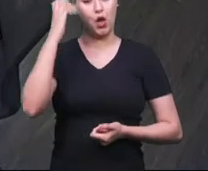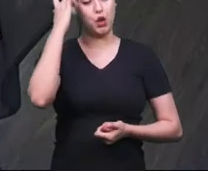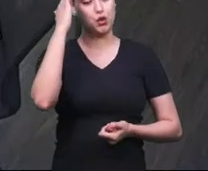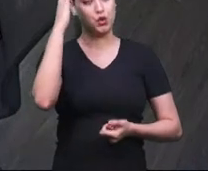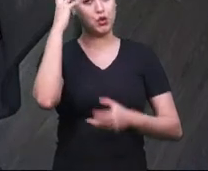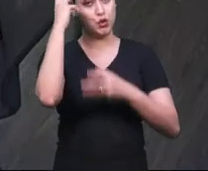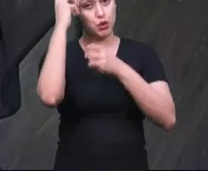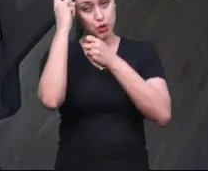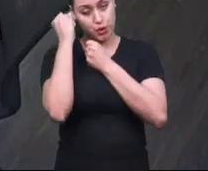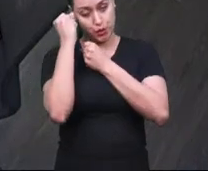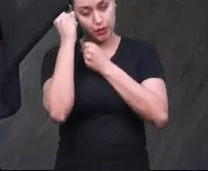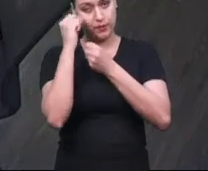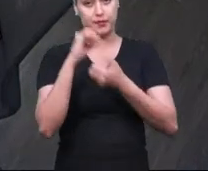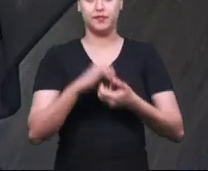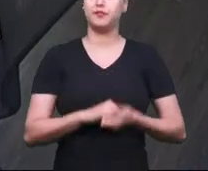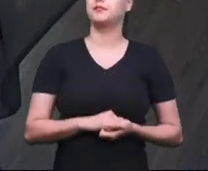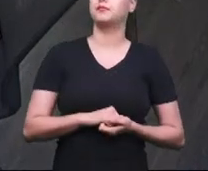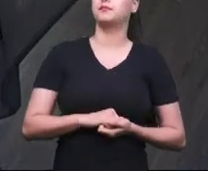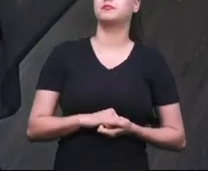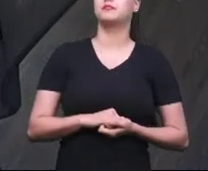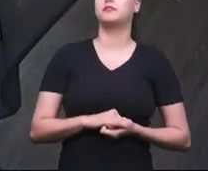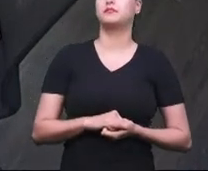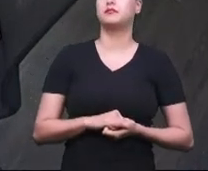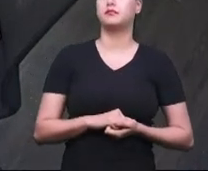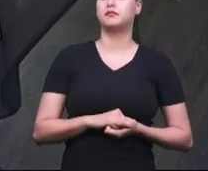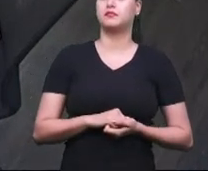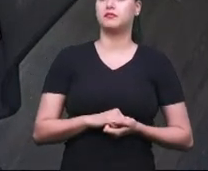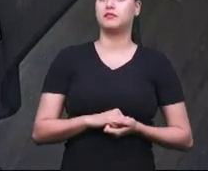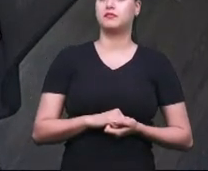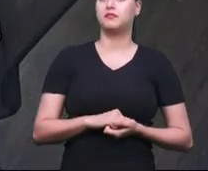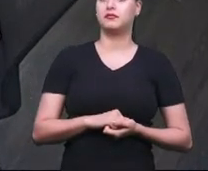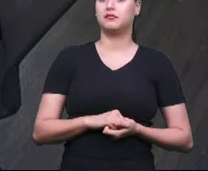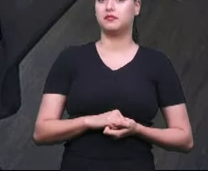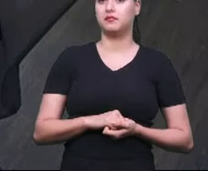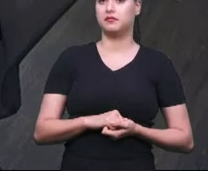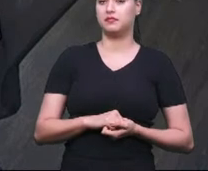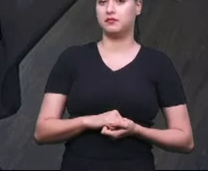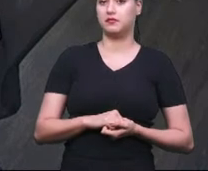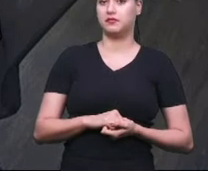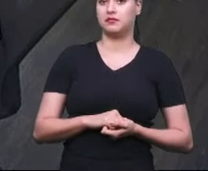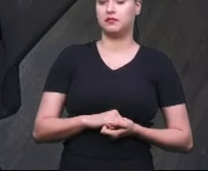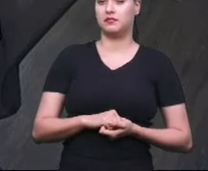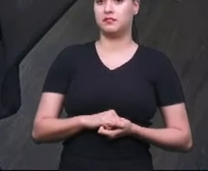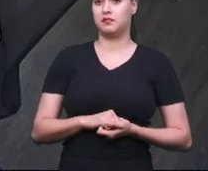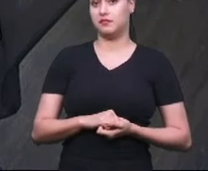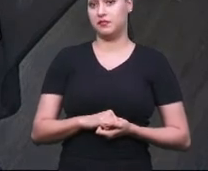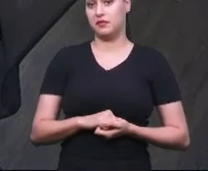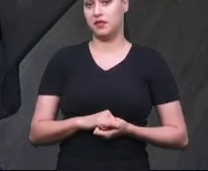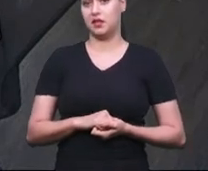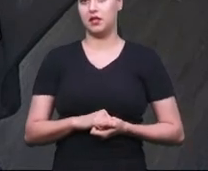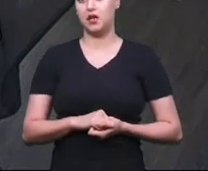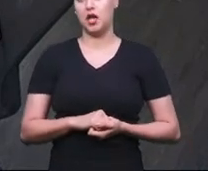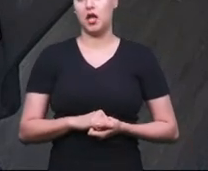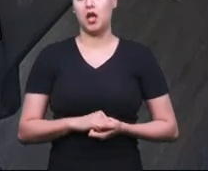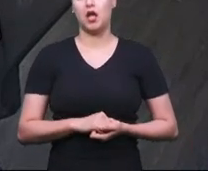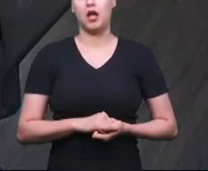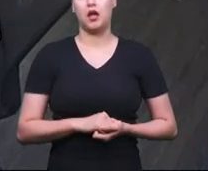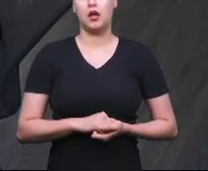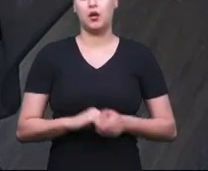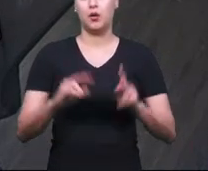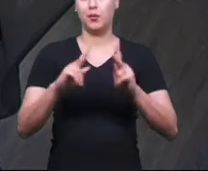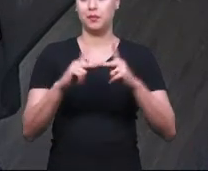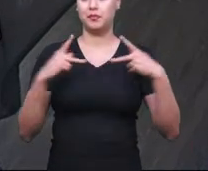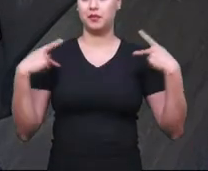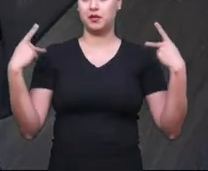agora a realidade, como a é que veio? A realidade foi o seguinte. Aí nós éramos em menor número, o